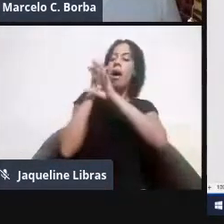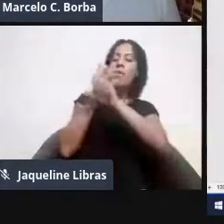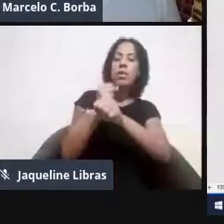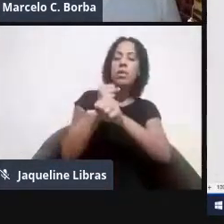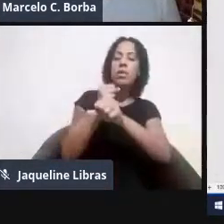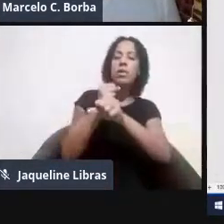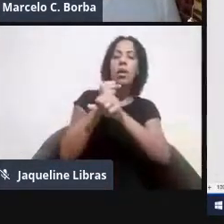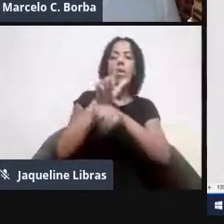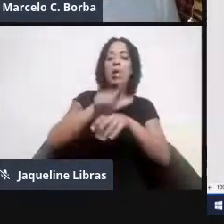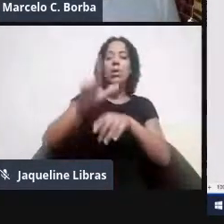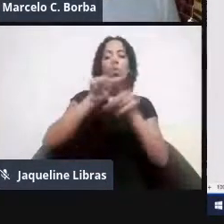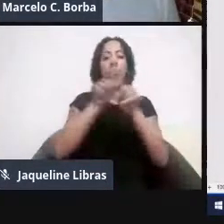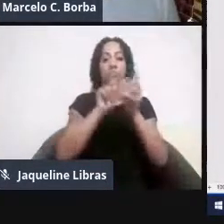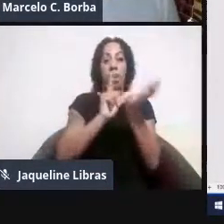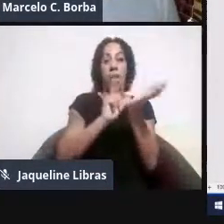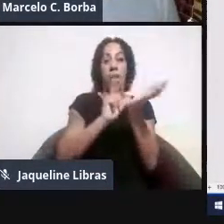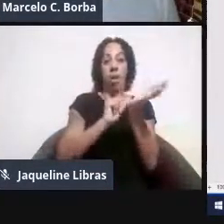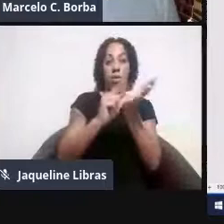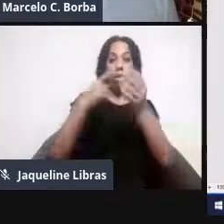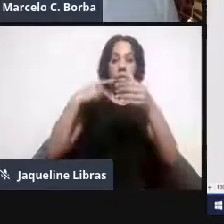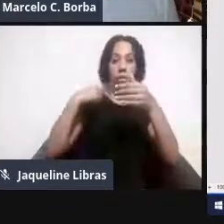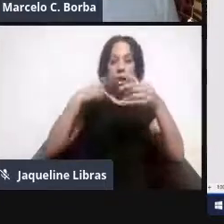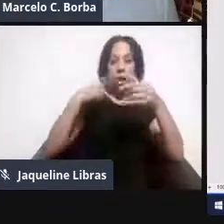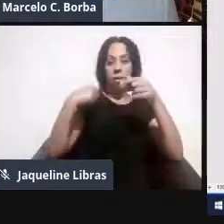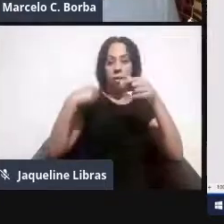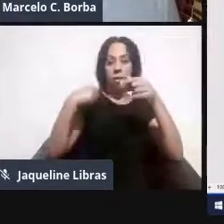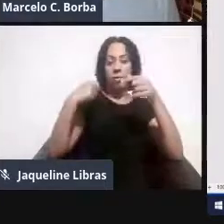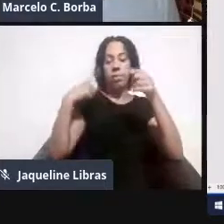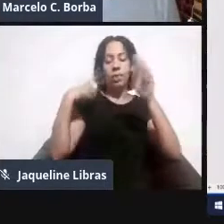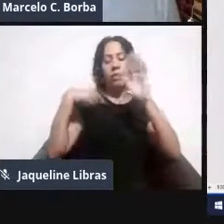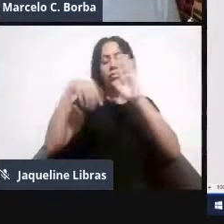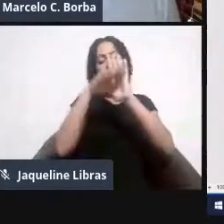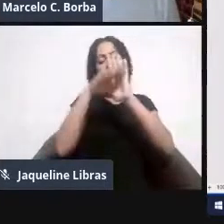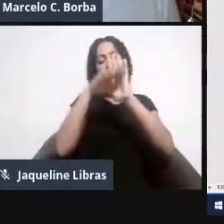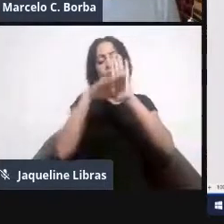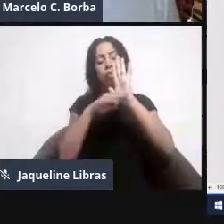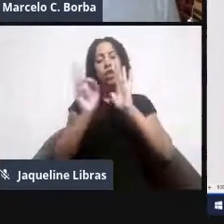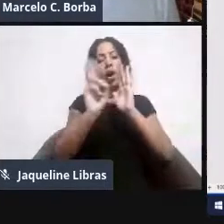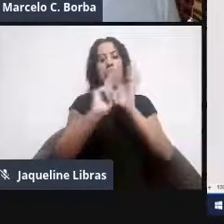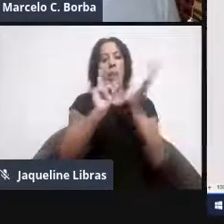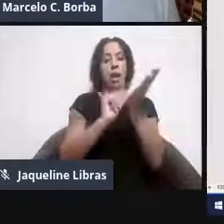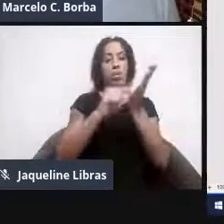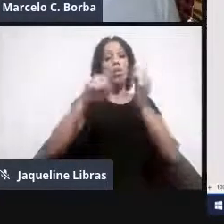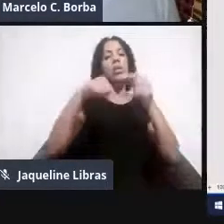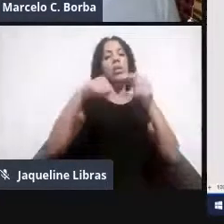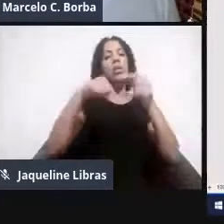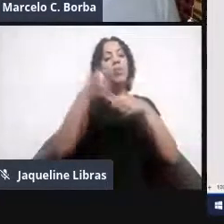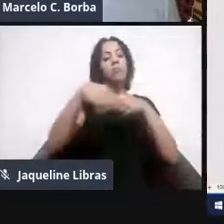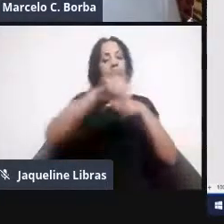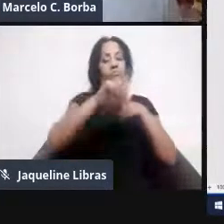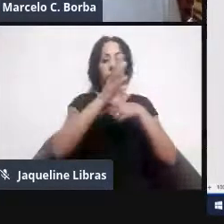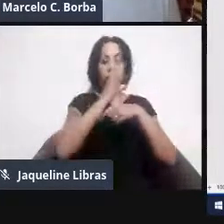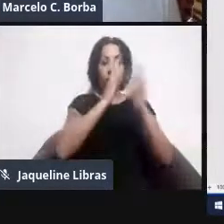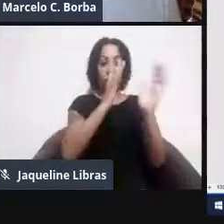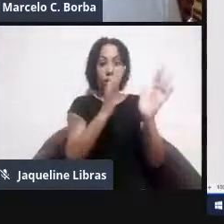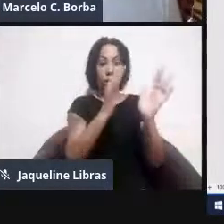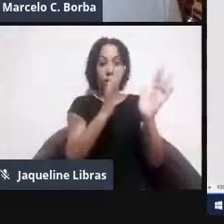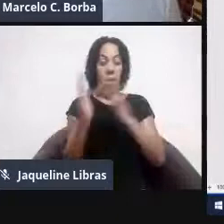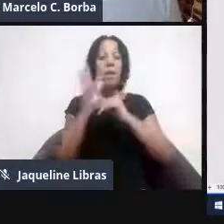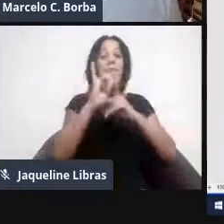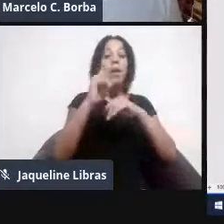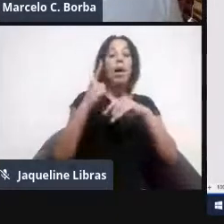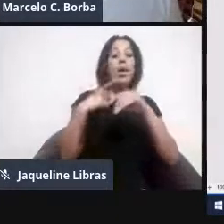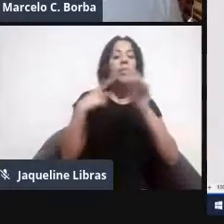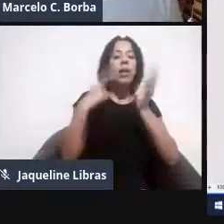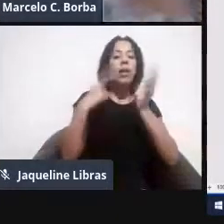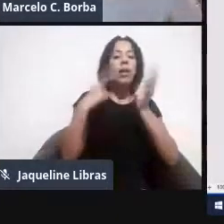estão aqui abaixo, tem uma lista imensa de artigos aqui depois para vocês verem, vão ter artigos